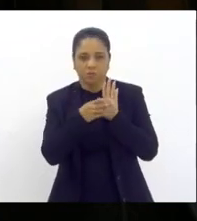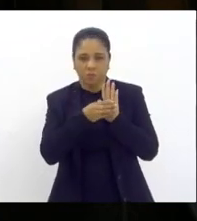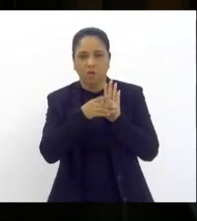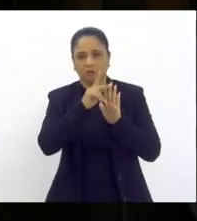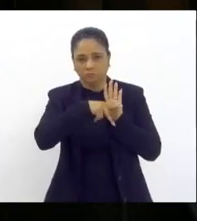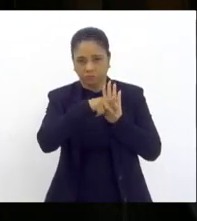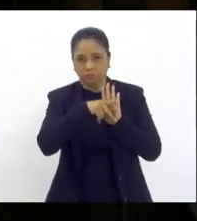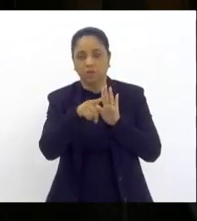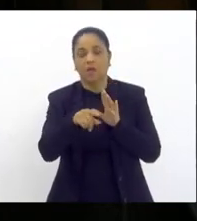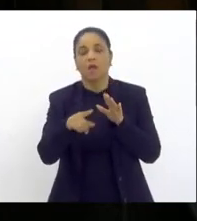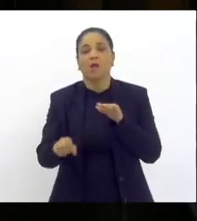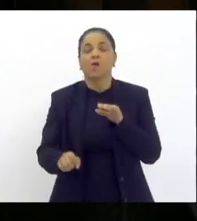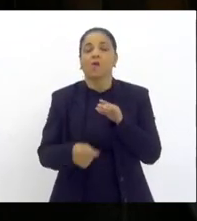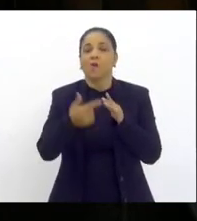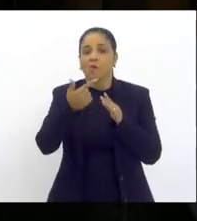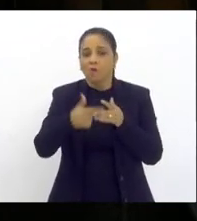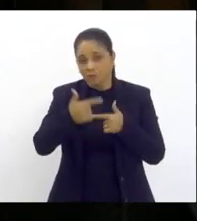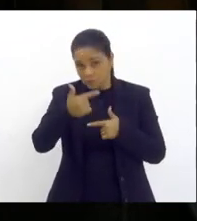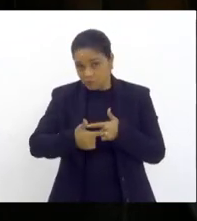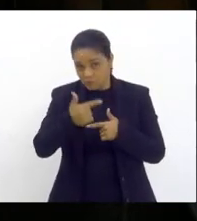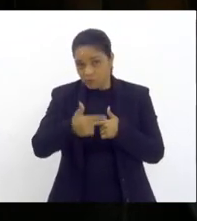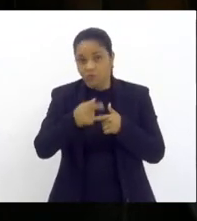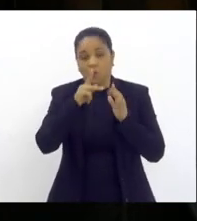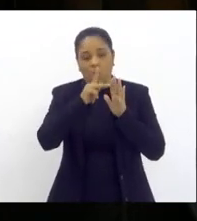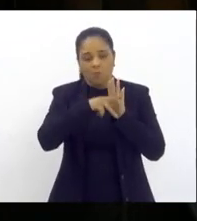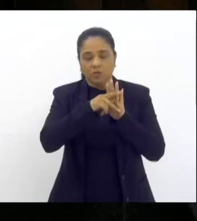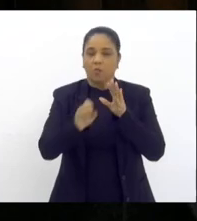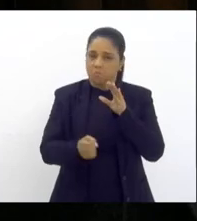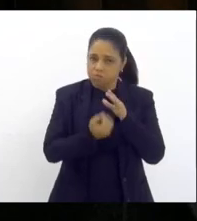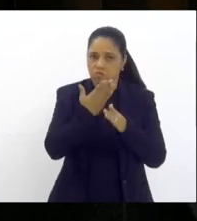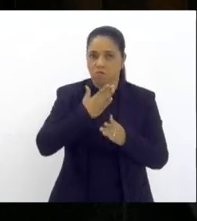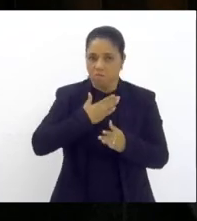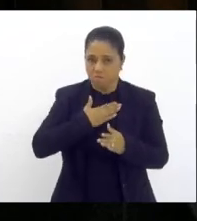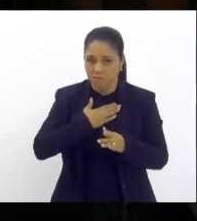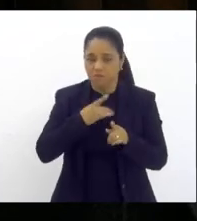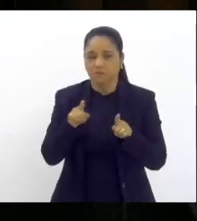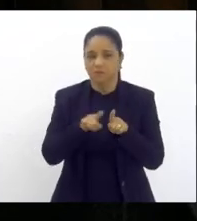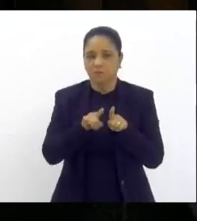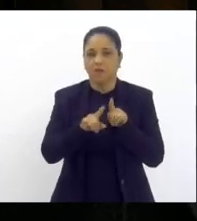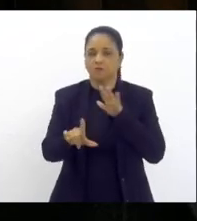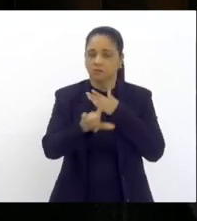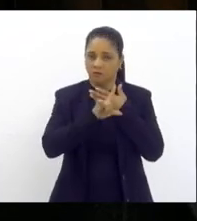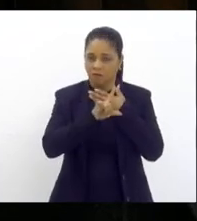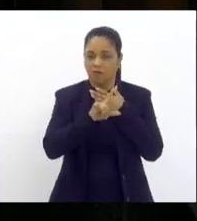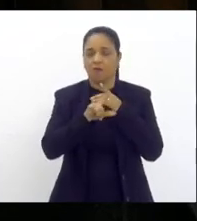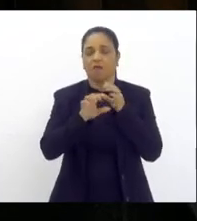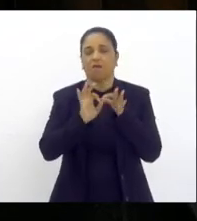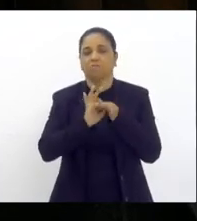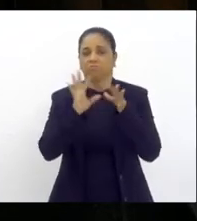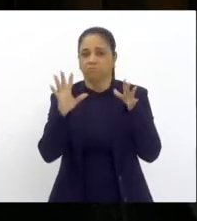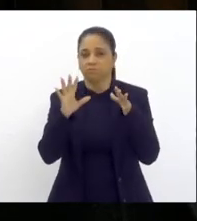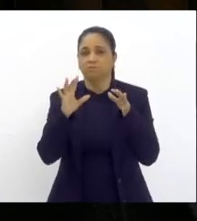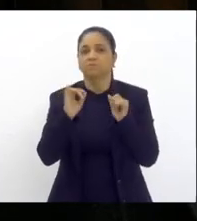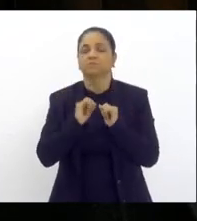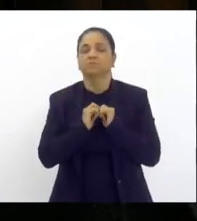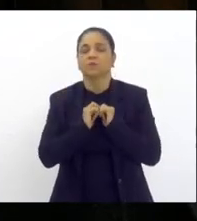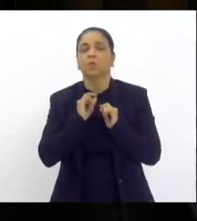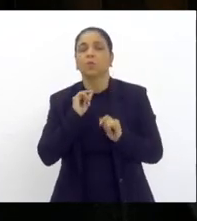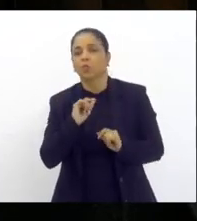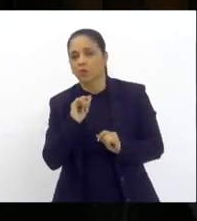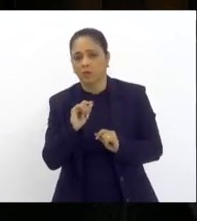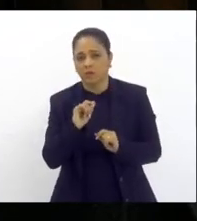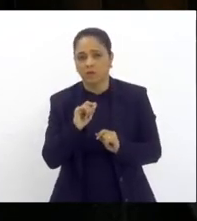foi aprovada na Comissão de Constituição e Justiça, um projeto de minha autoria, que fala sobre, é um projeto autorizativo, mas que dá